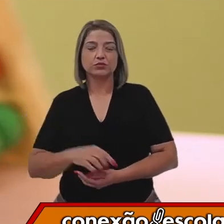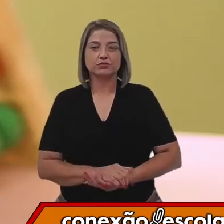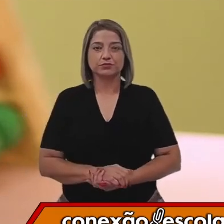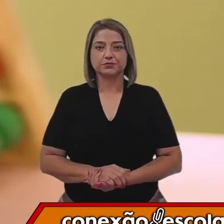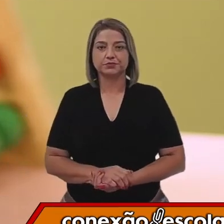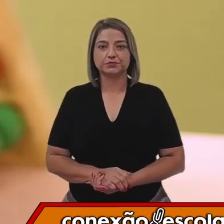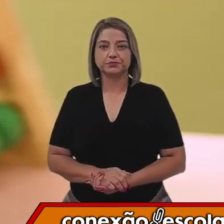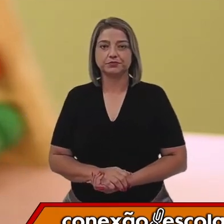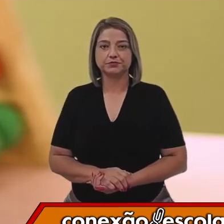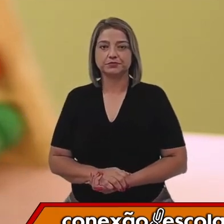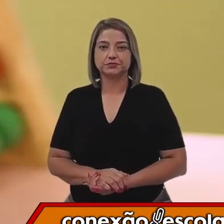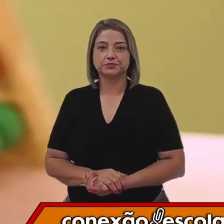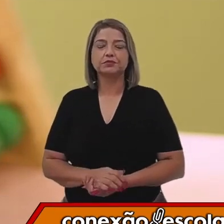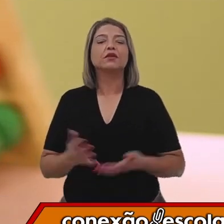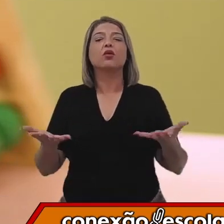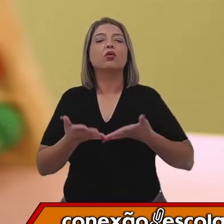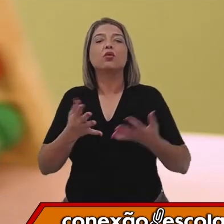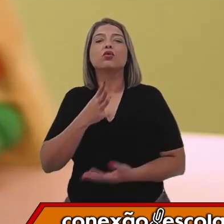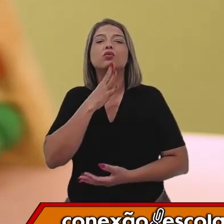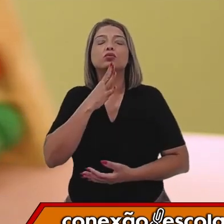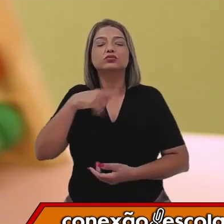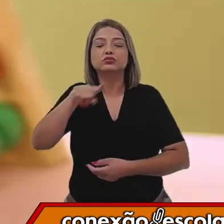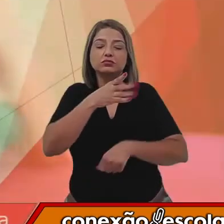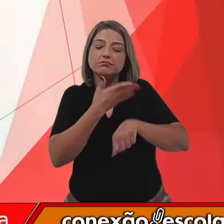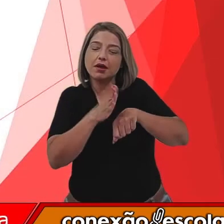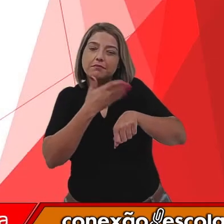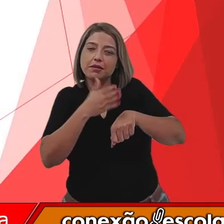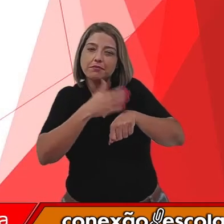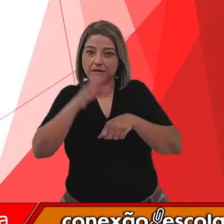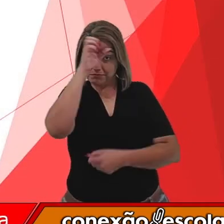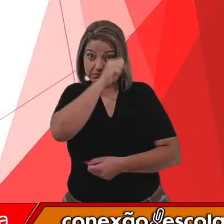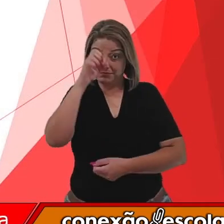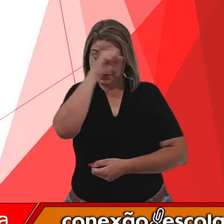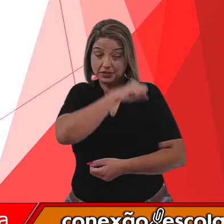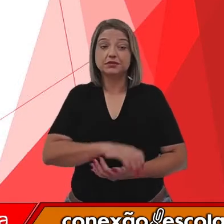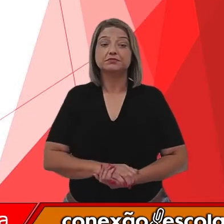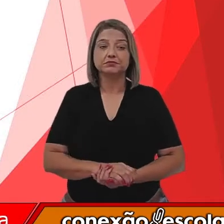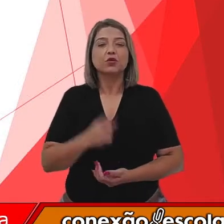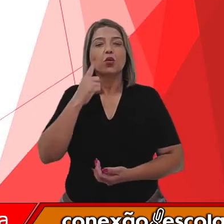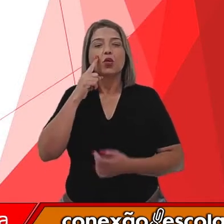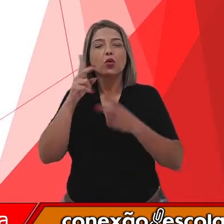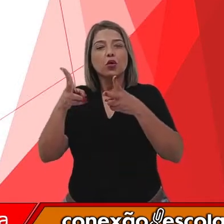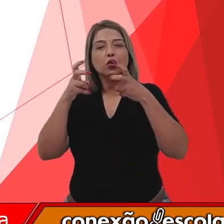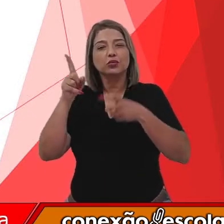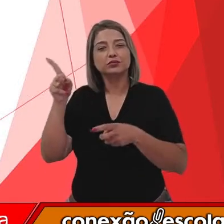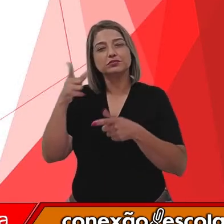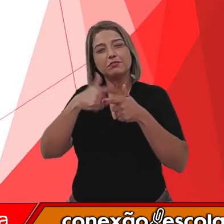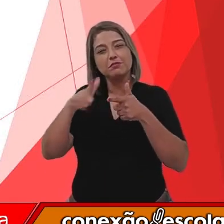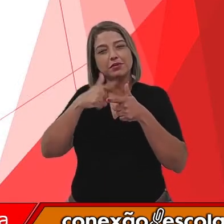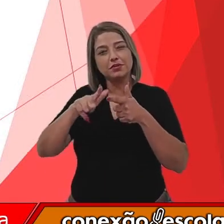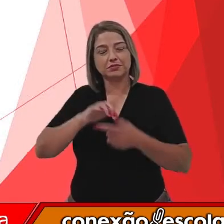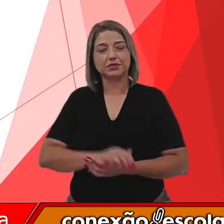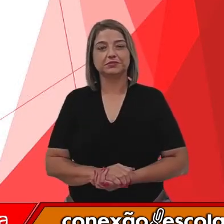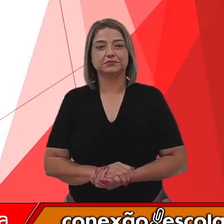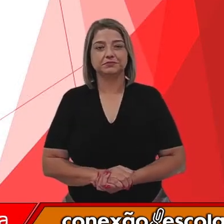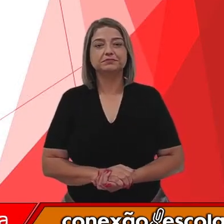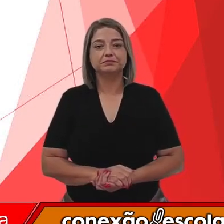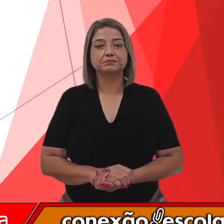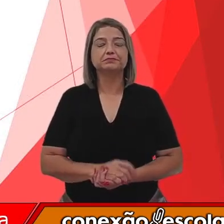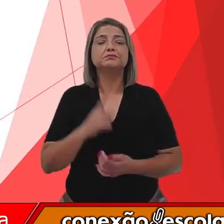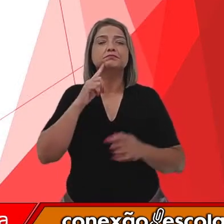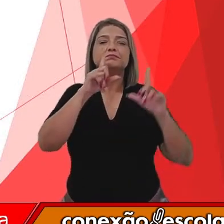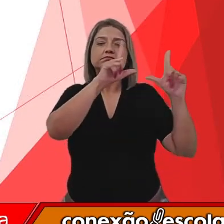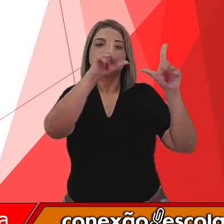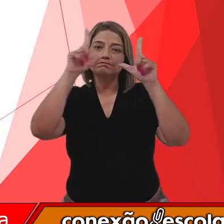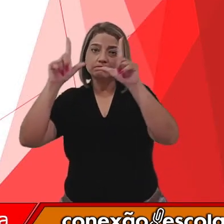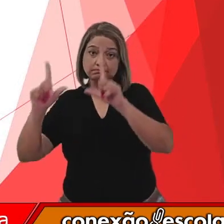Vamos colocar os nossos conhecimentos em prática. Observe a situação problema. As figuras a seguir